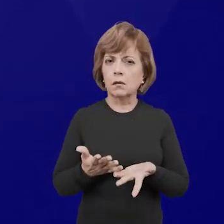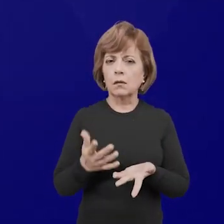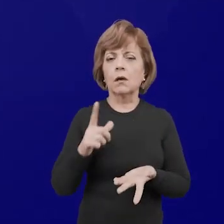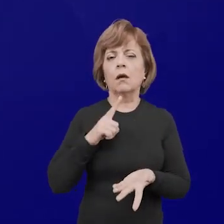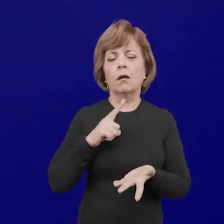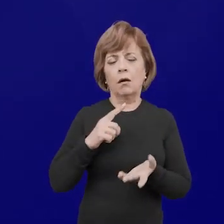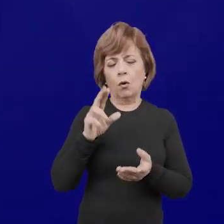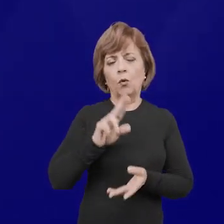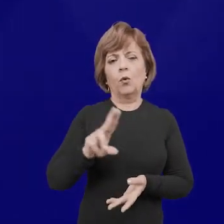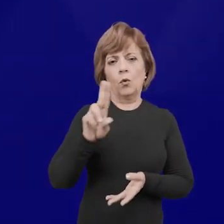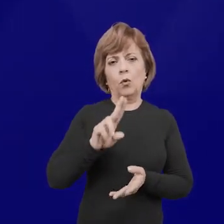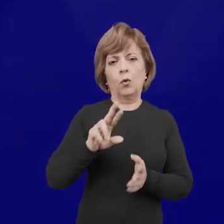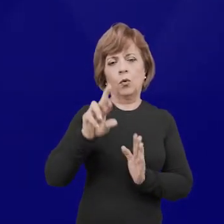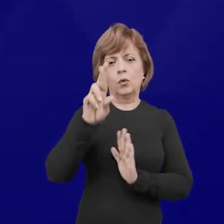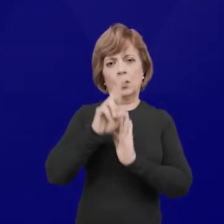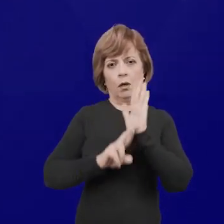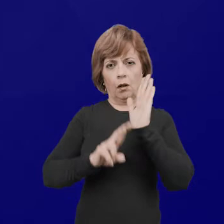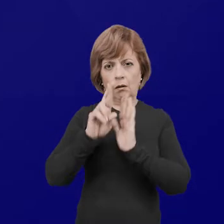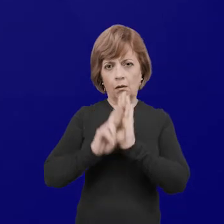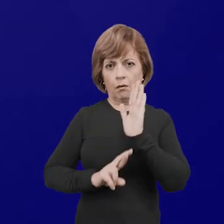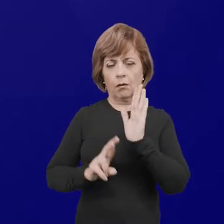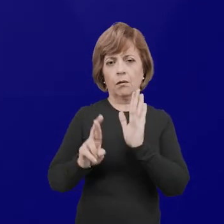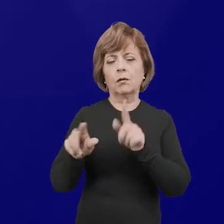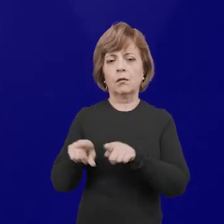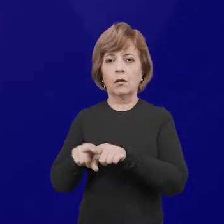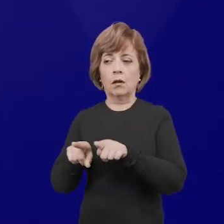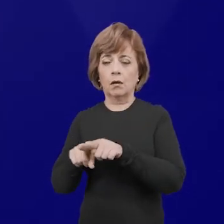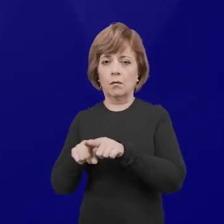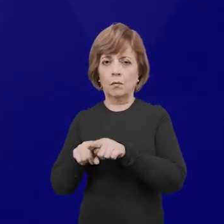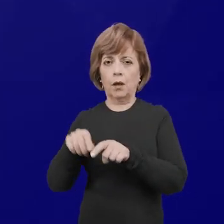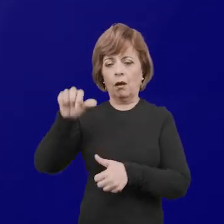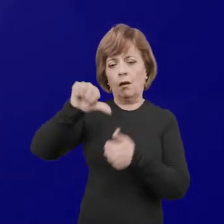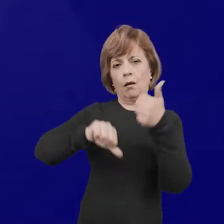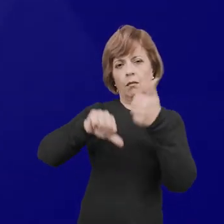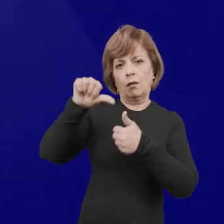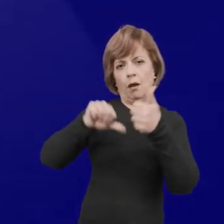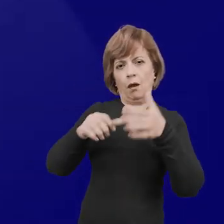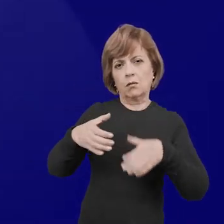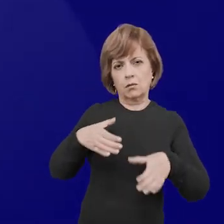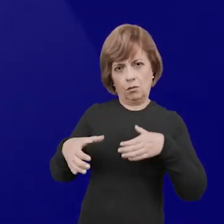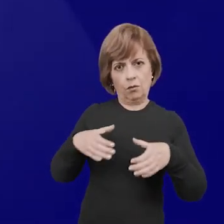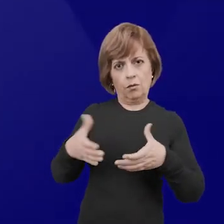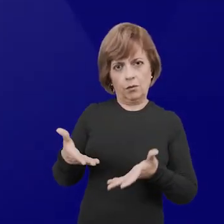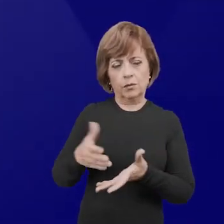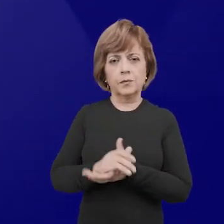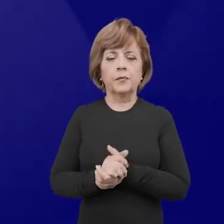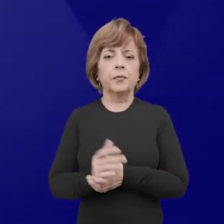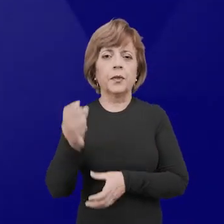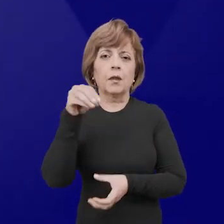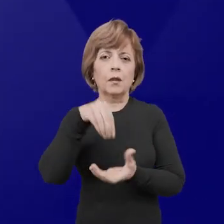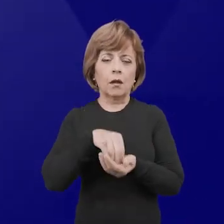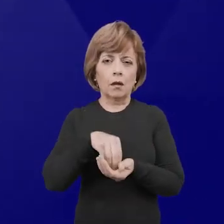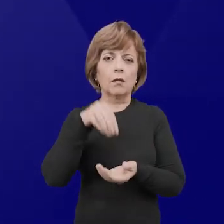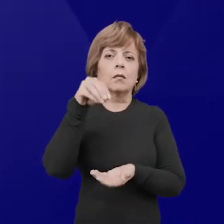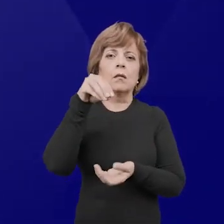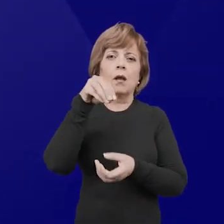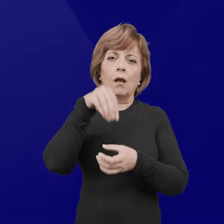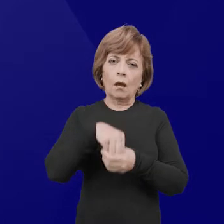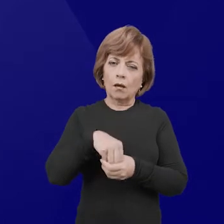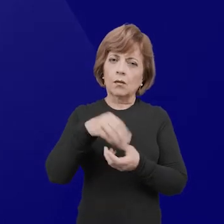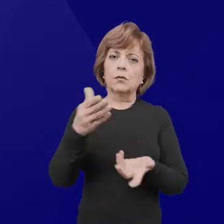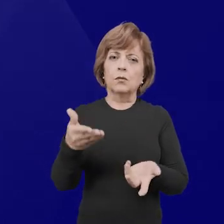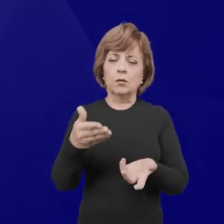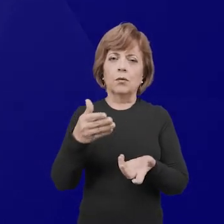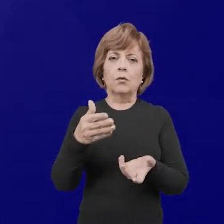nossos relatórios quanto pela Coordenadoria de Análise. Então, dentro do Farol, a gente